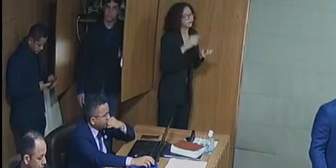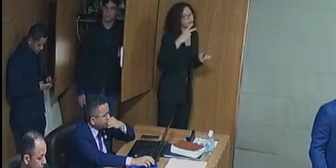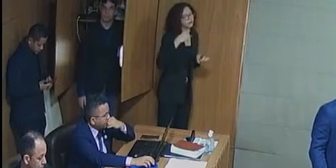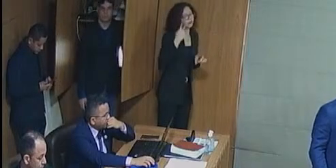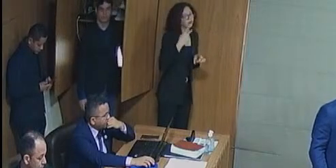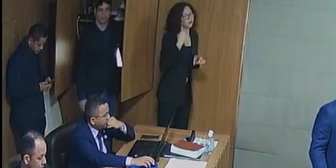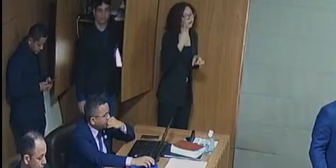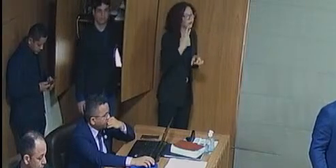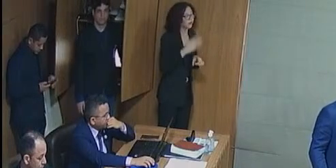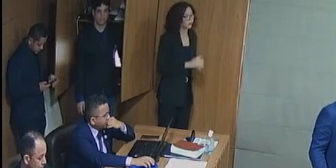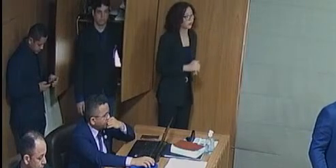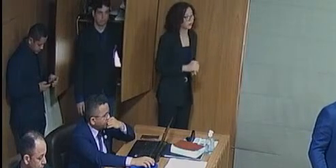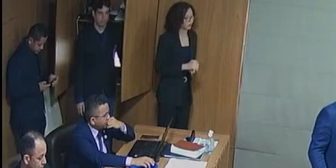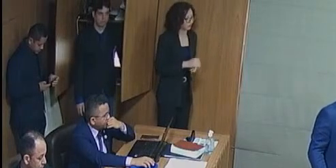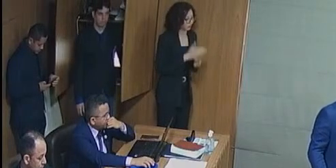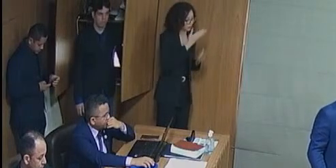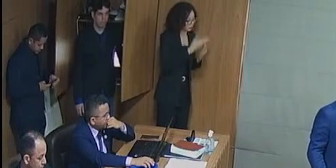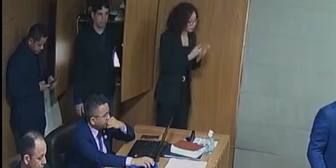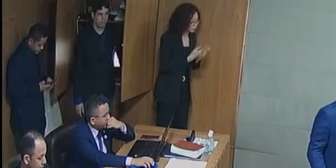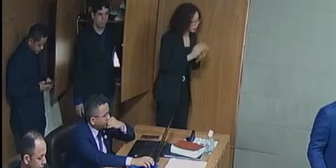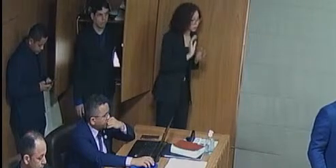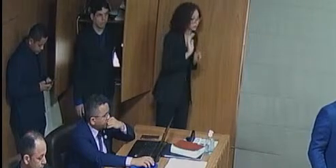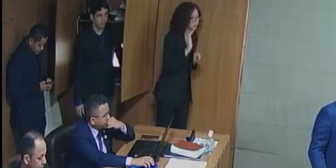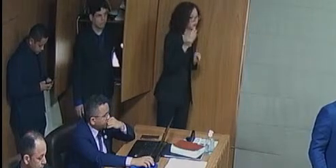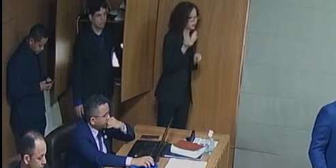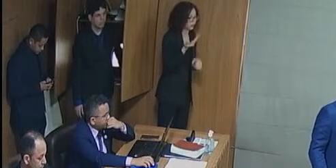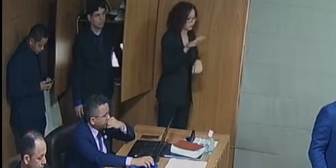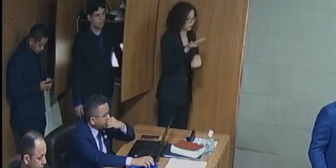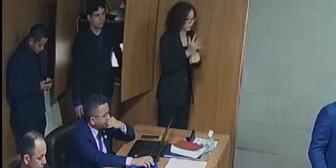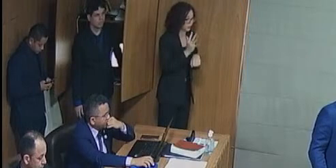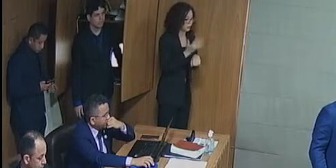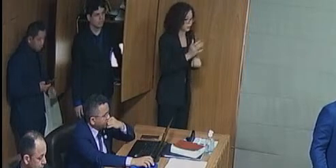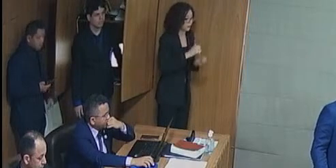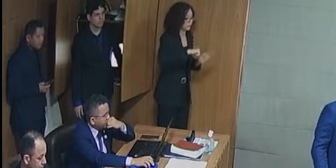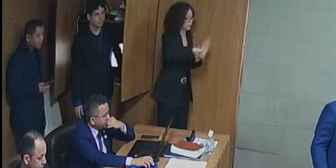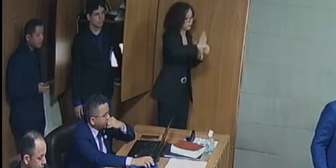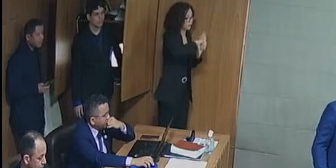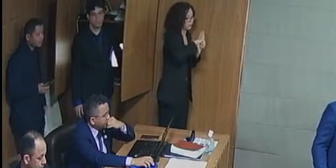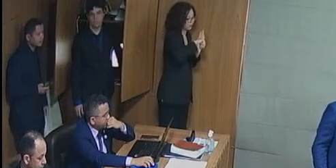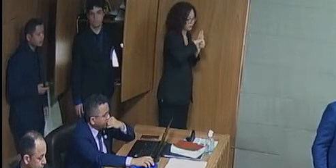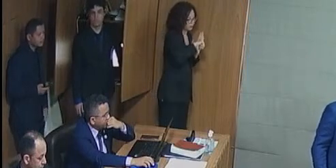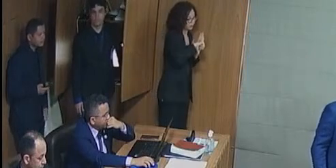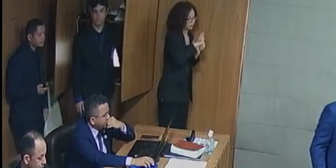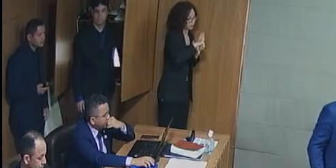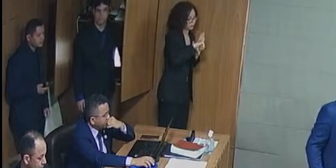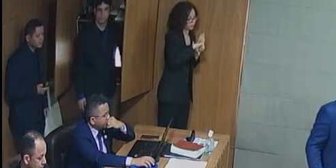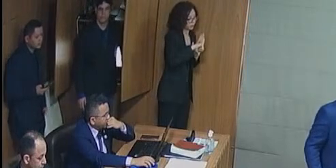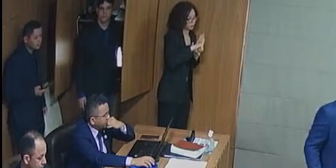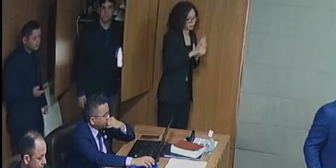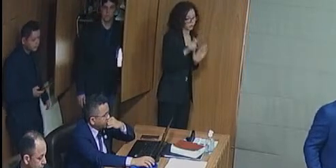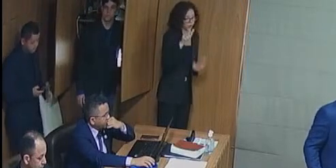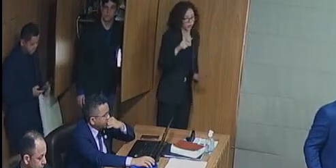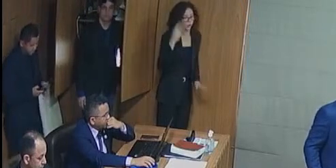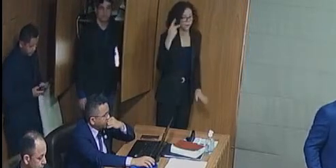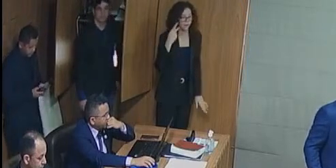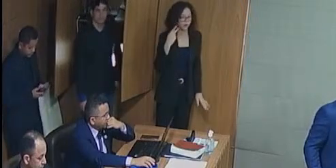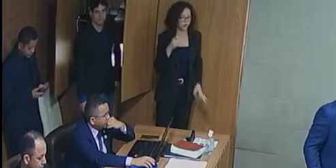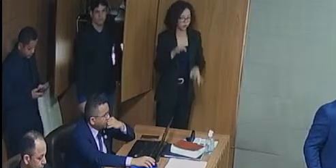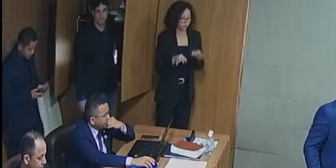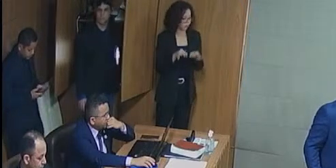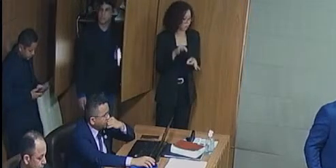medida foi tomada pela prática criminosa de um promotor de justiça